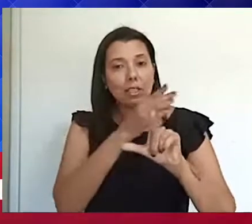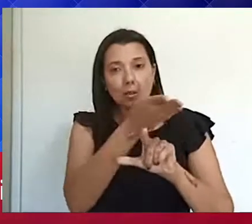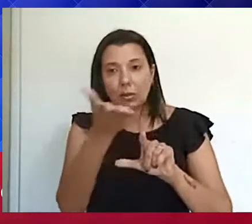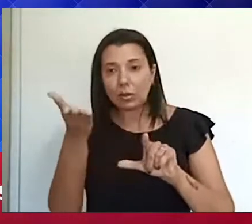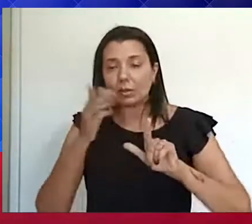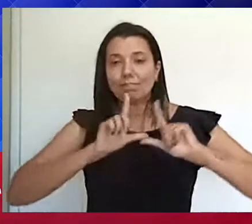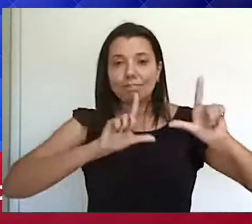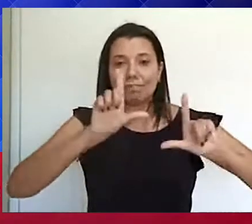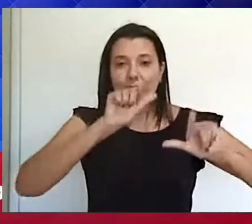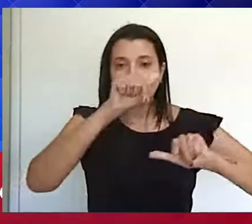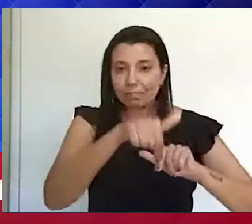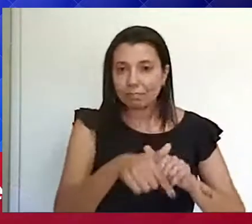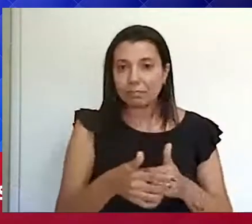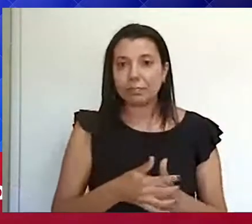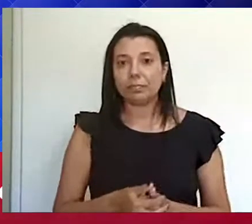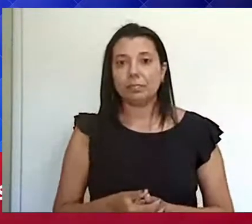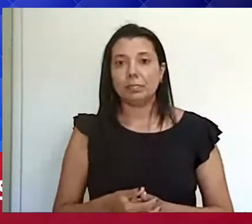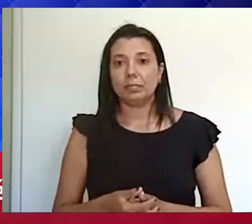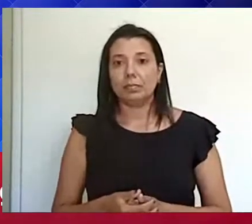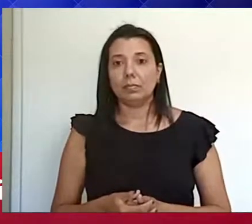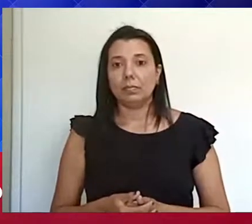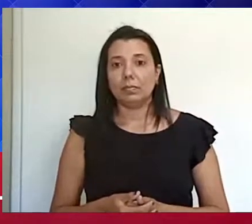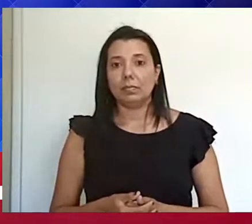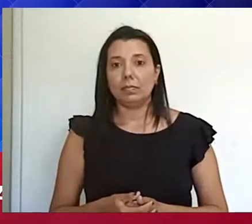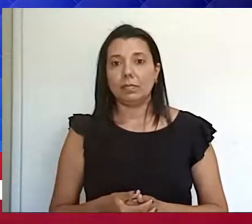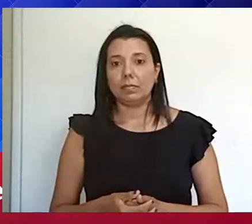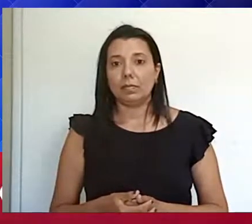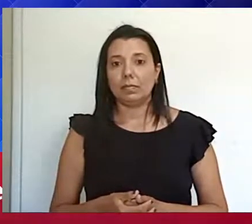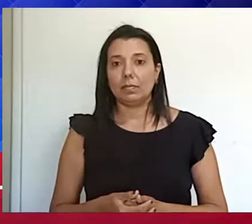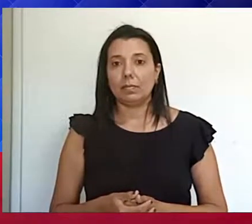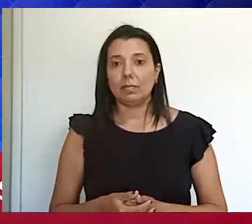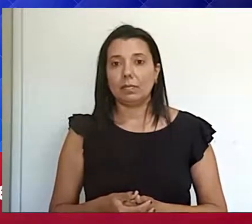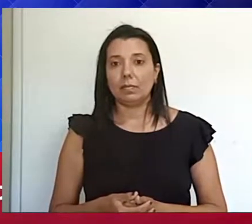Ou está contemplado?